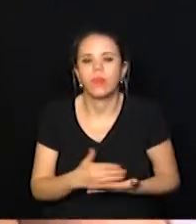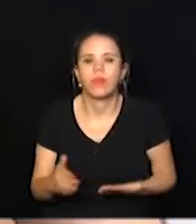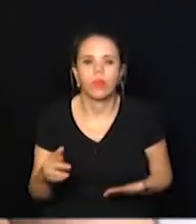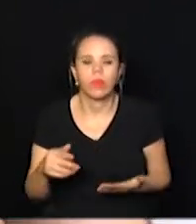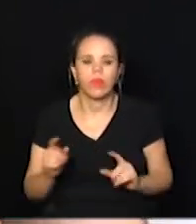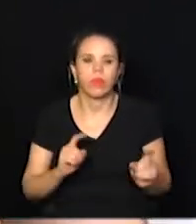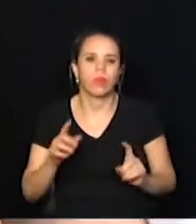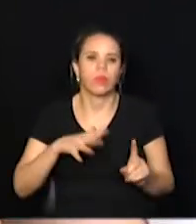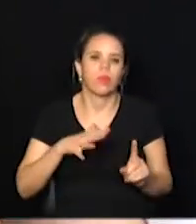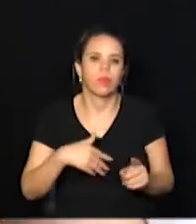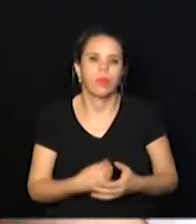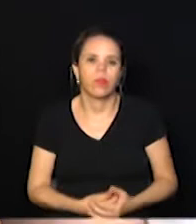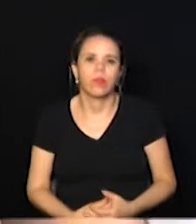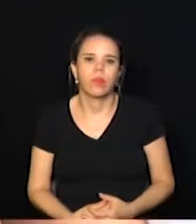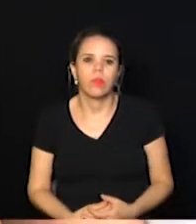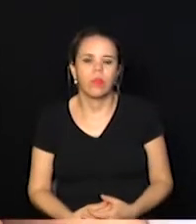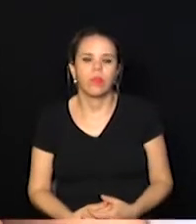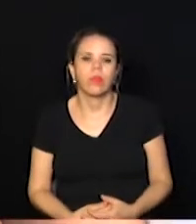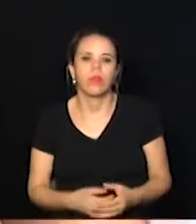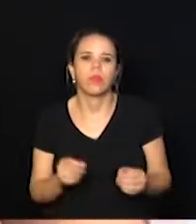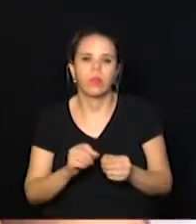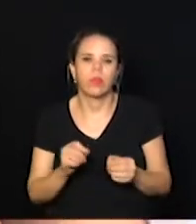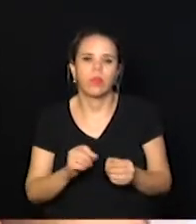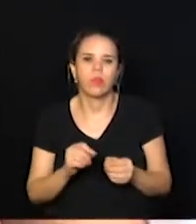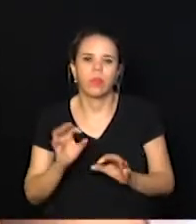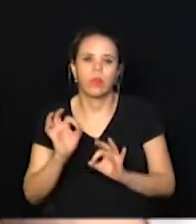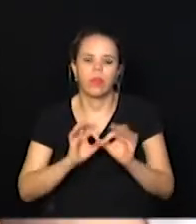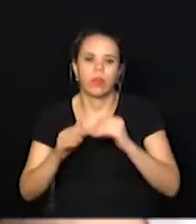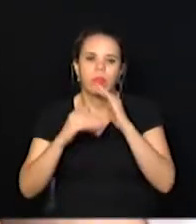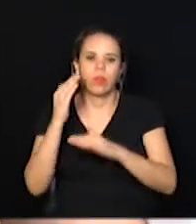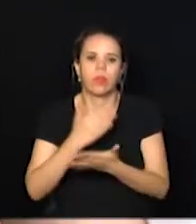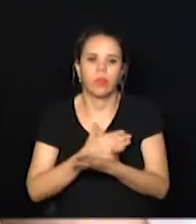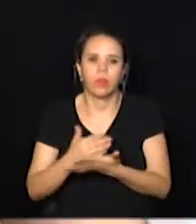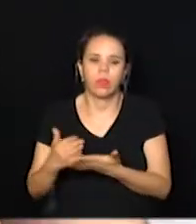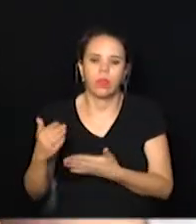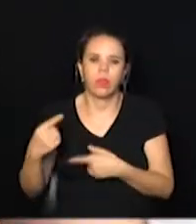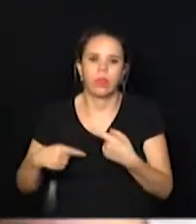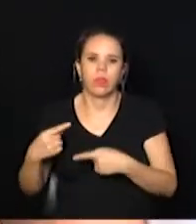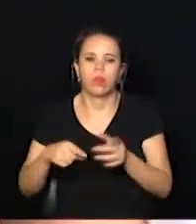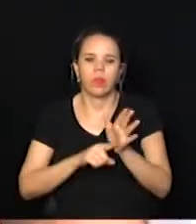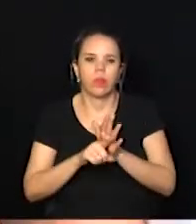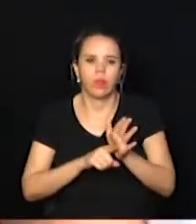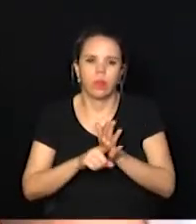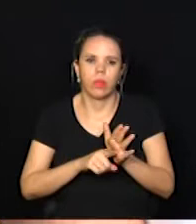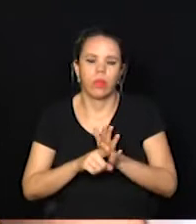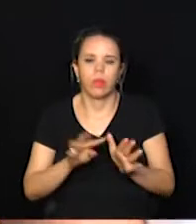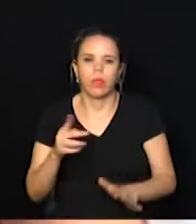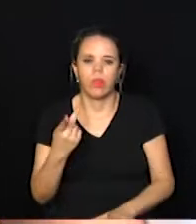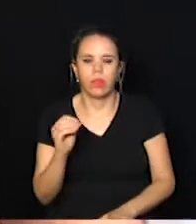nossa homenagem, a gente vai fazer uma construção que vai desde a discussão sobre o inquérito do